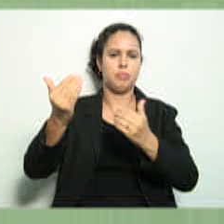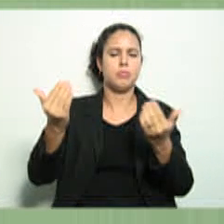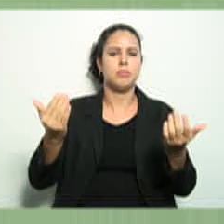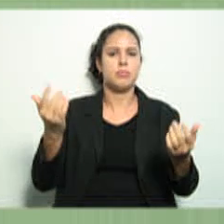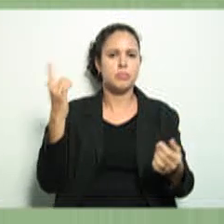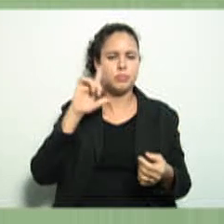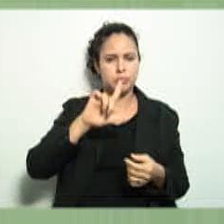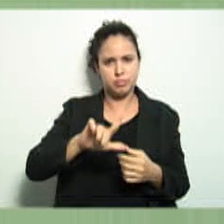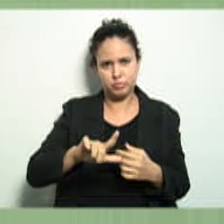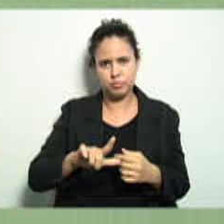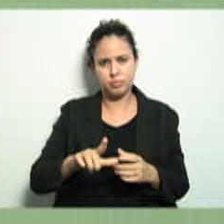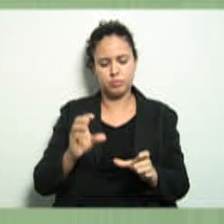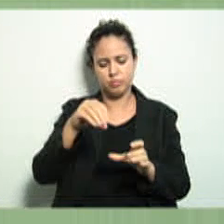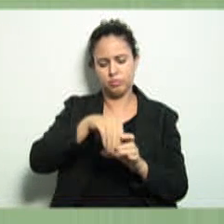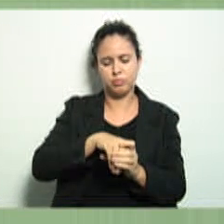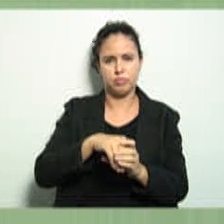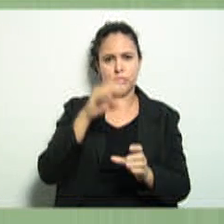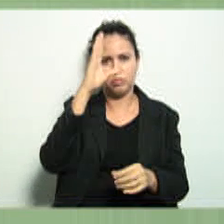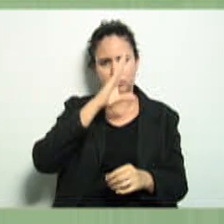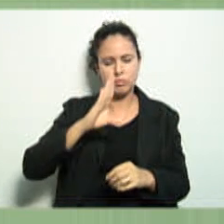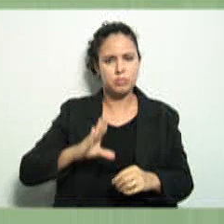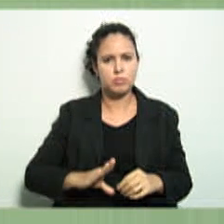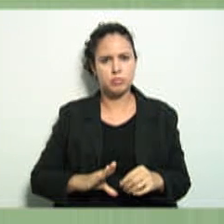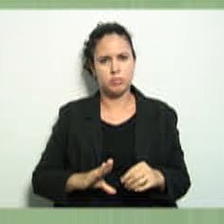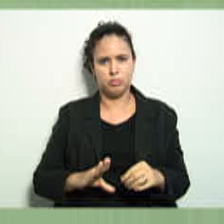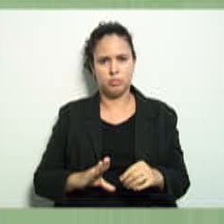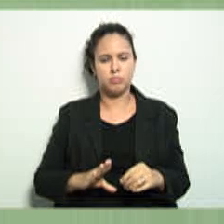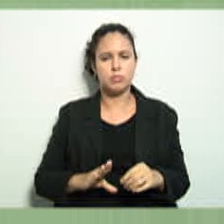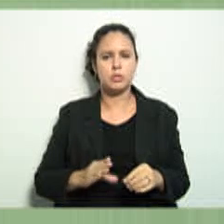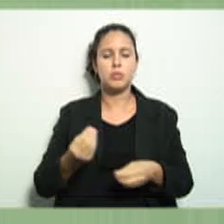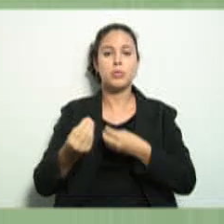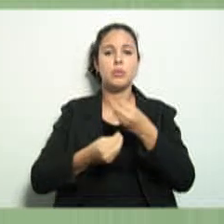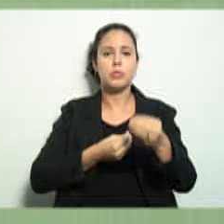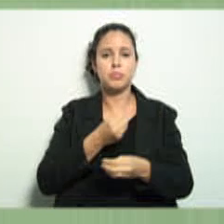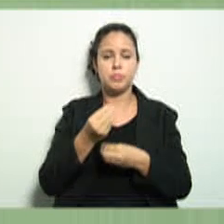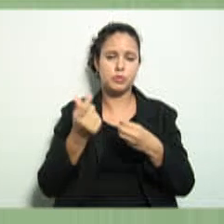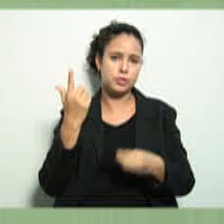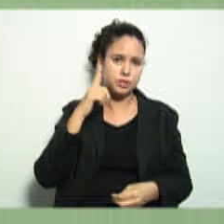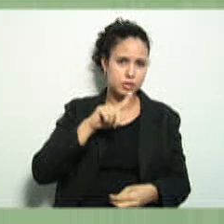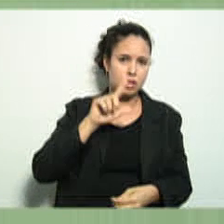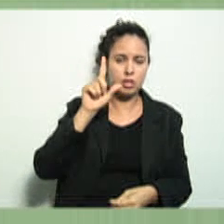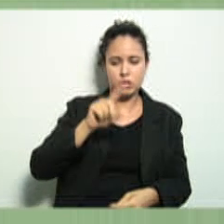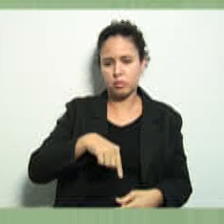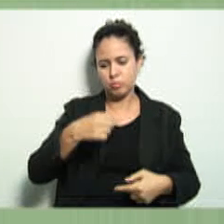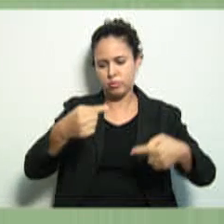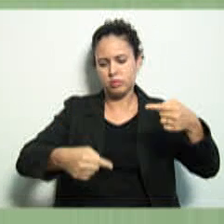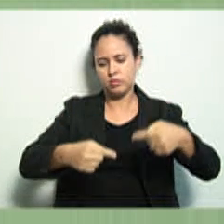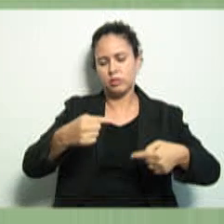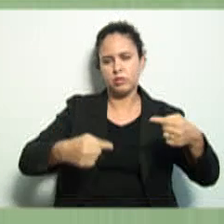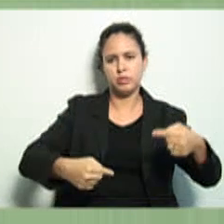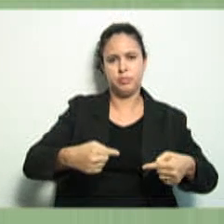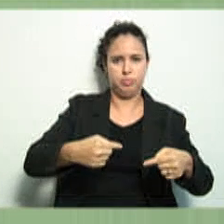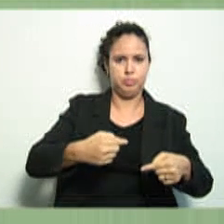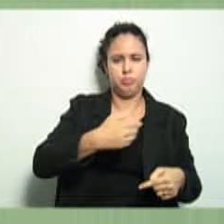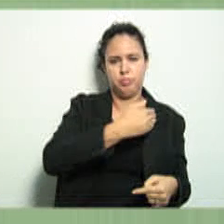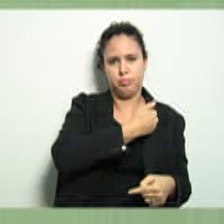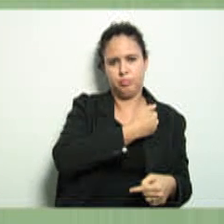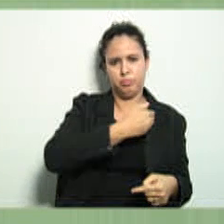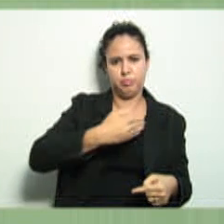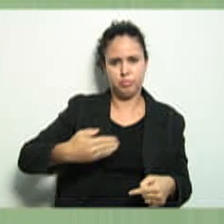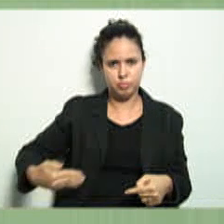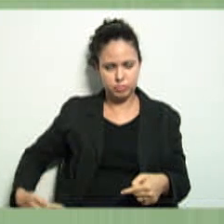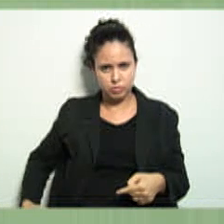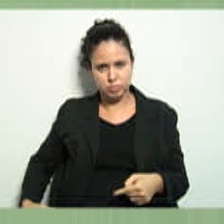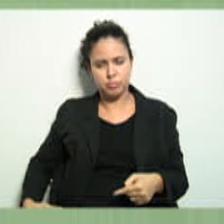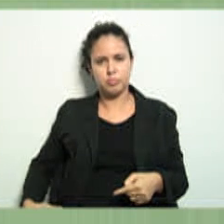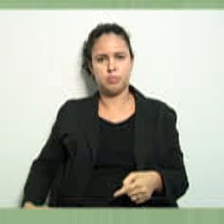estratégia nacional, ou seja, vinda de uma política pública de um governo federal, de competição internacional. Quando